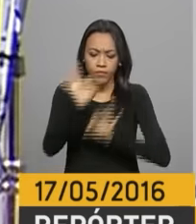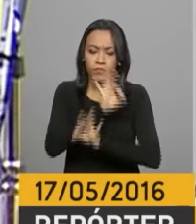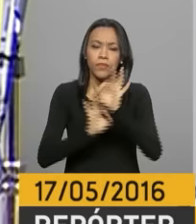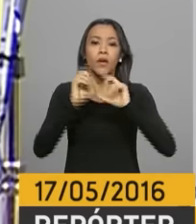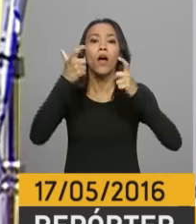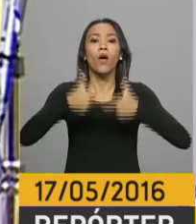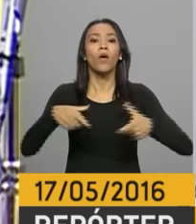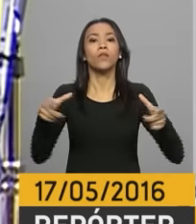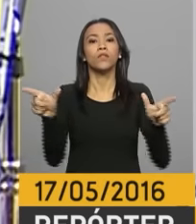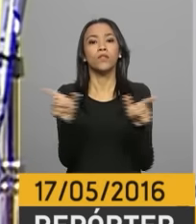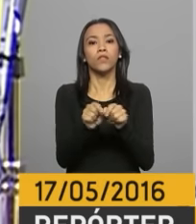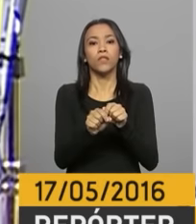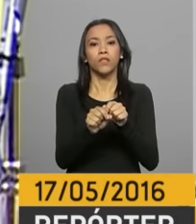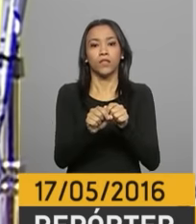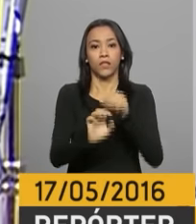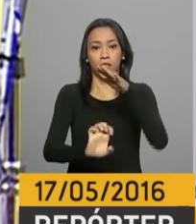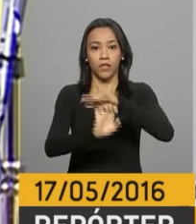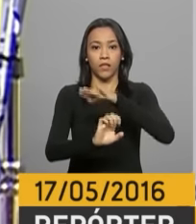Oi?